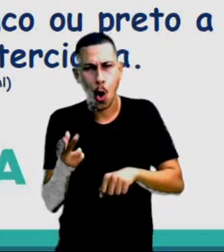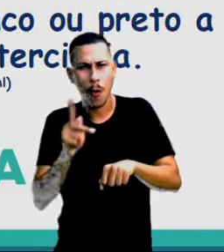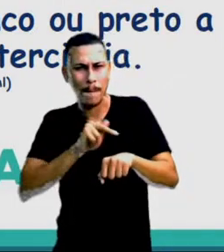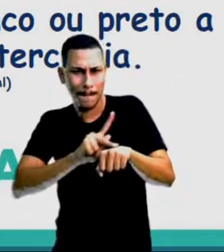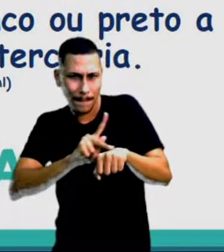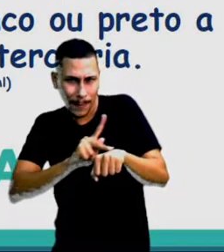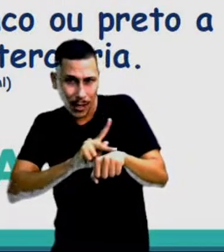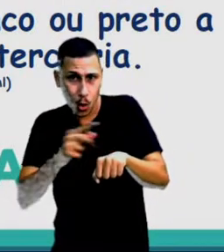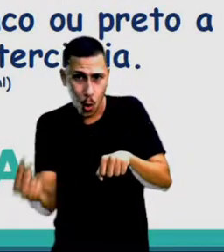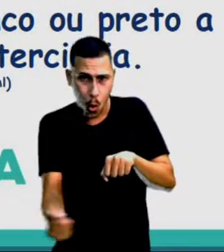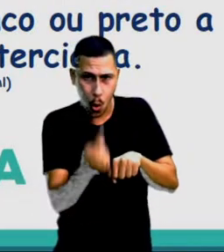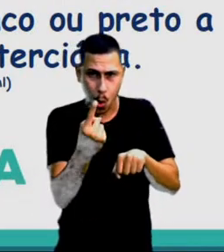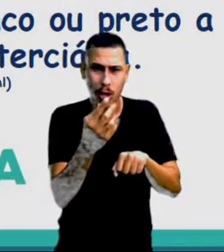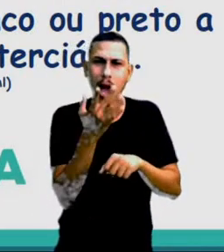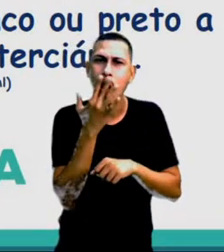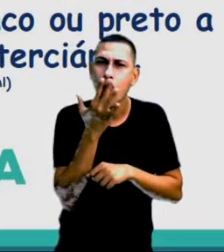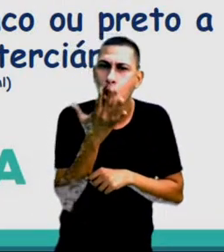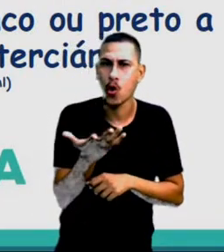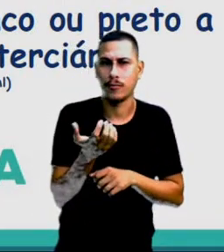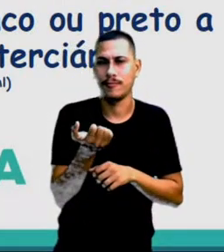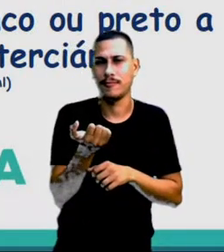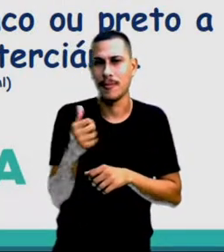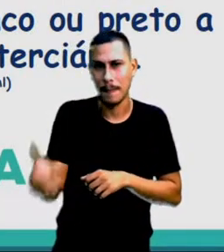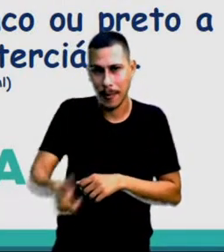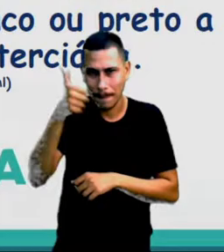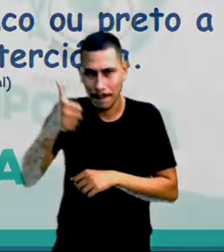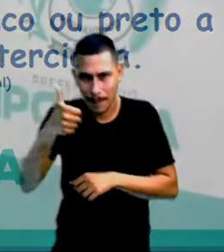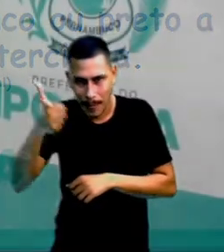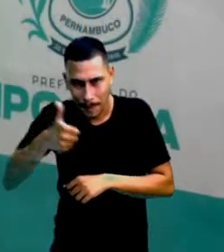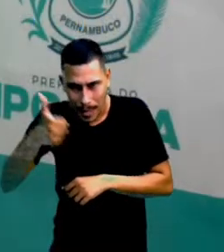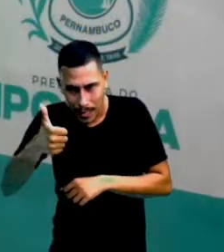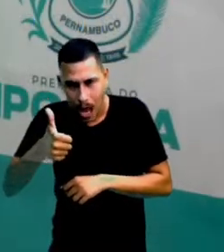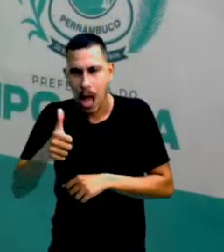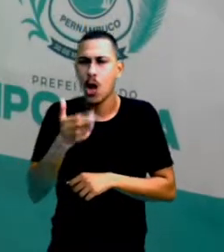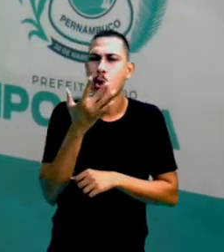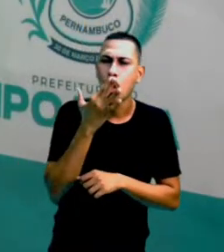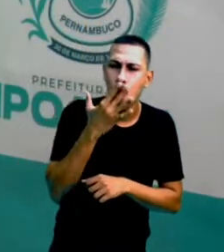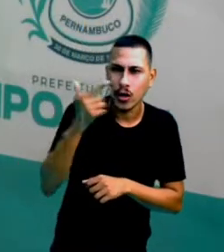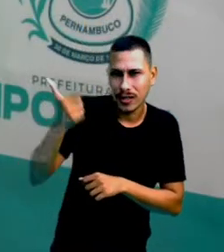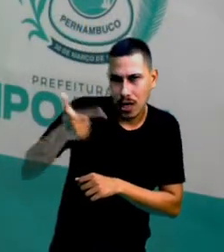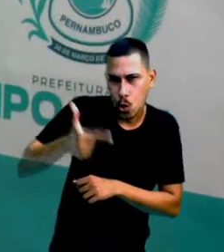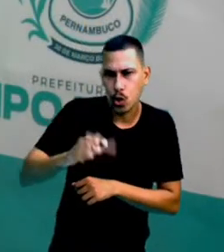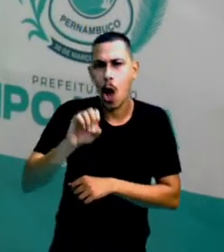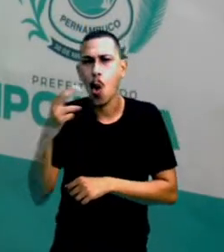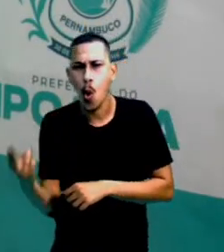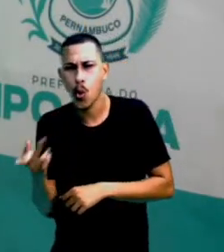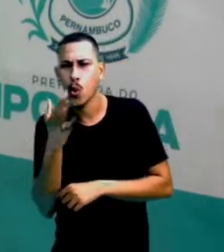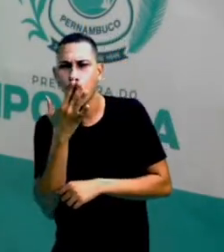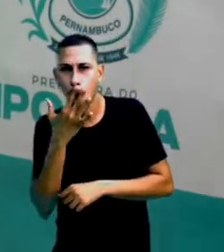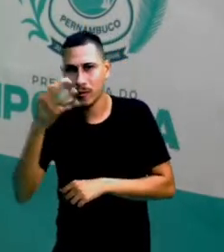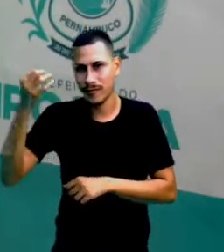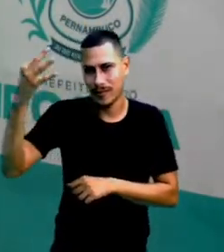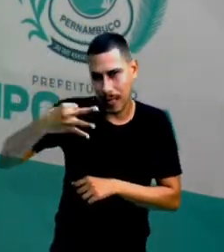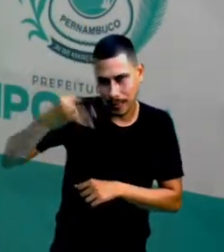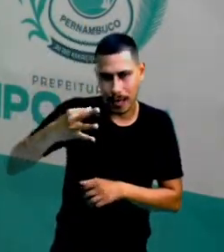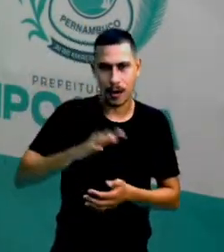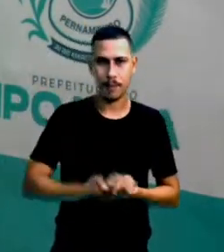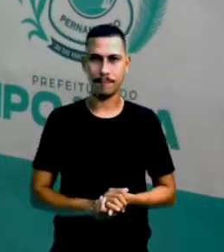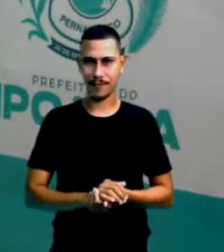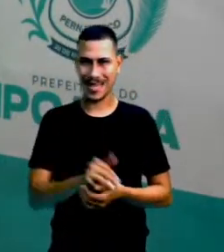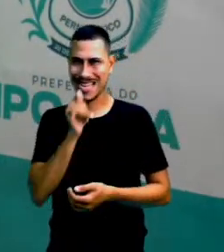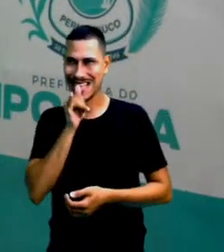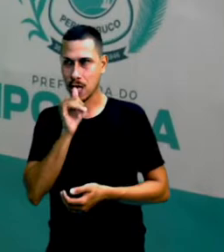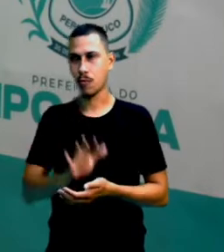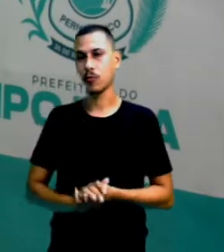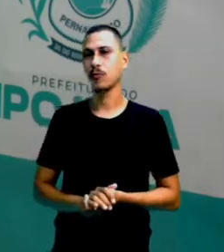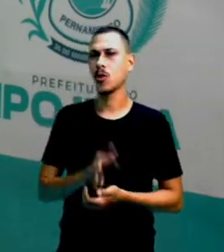uma única cor primária, secundária ou terciária. Volta para mim para explicar para vocês. Veja, qualquer cor que